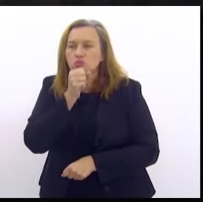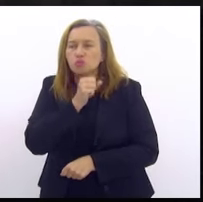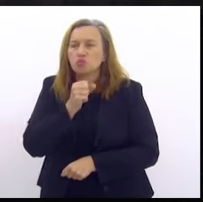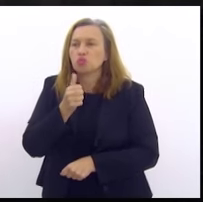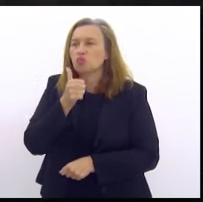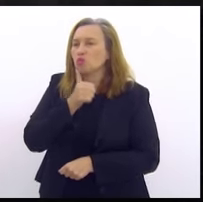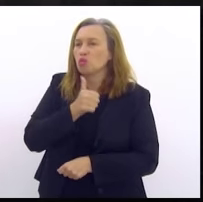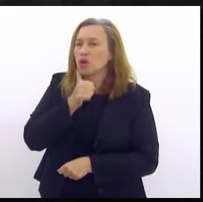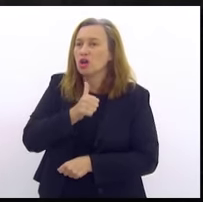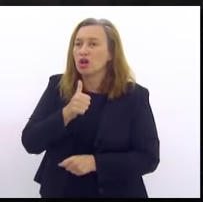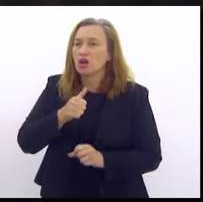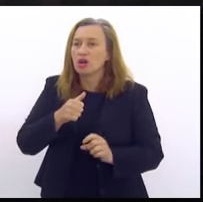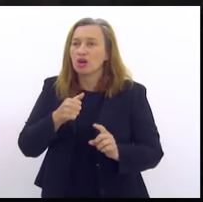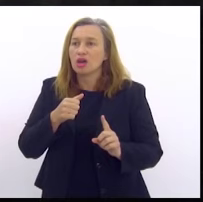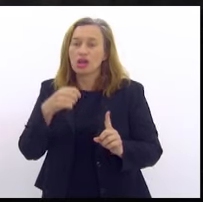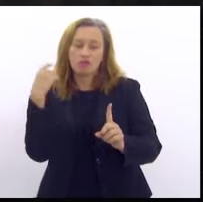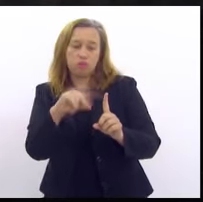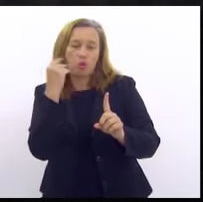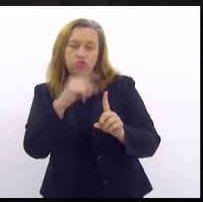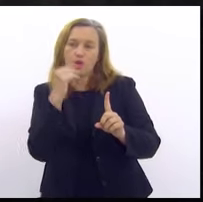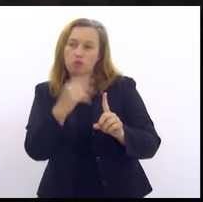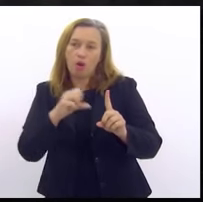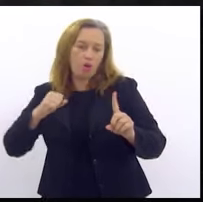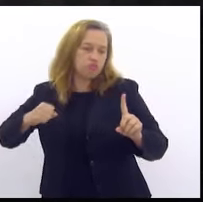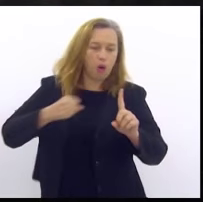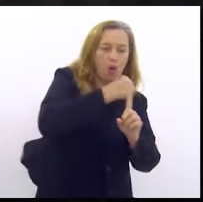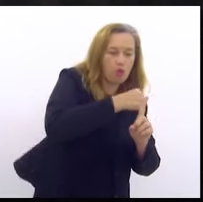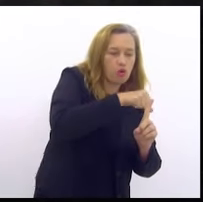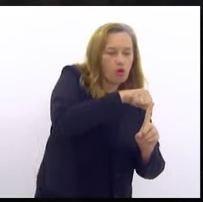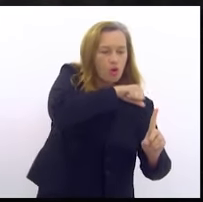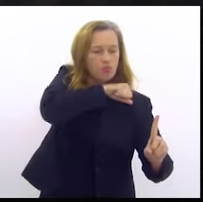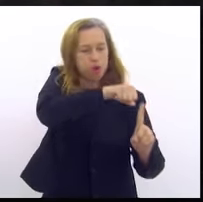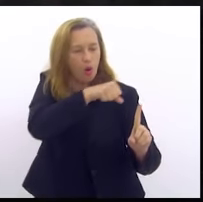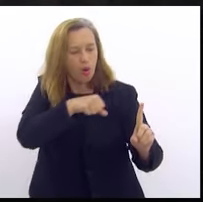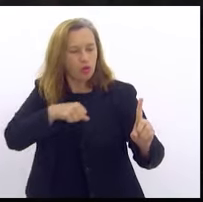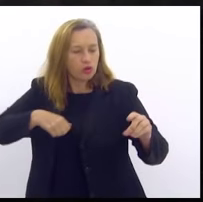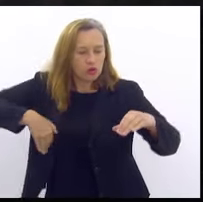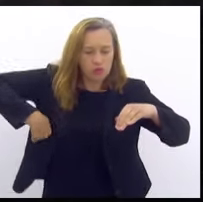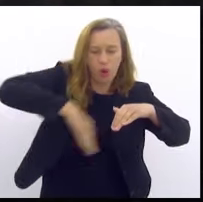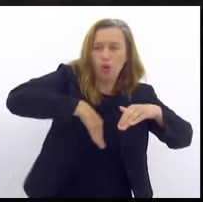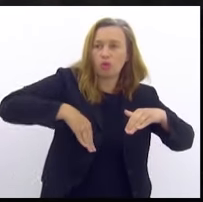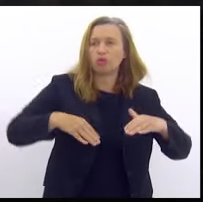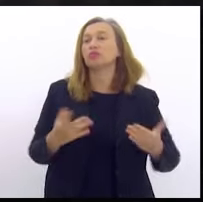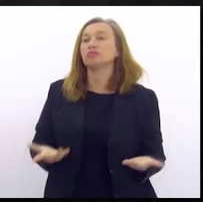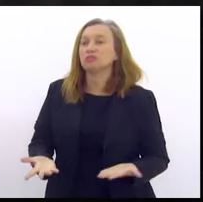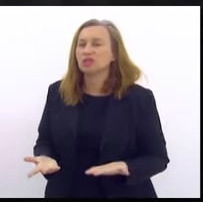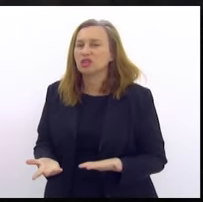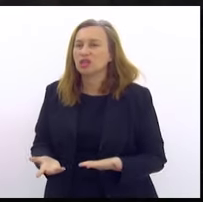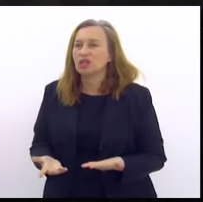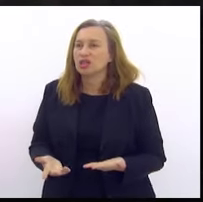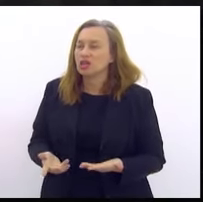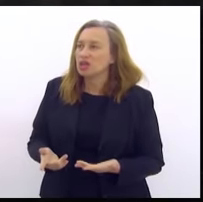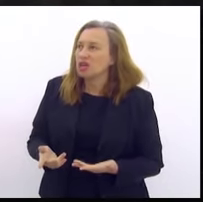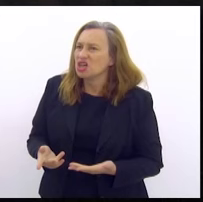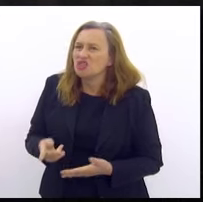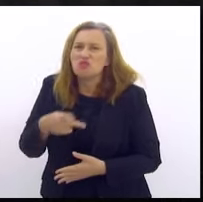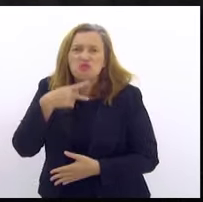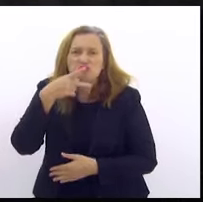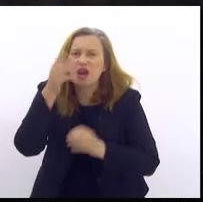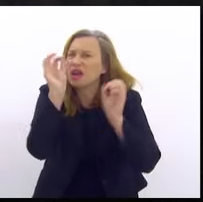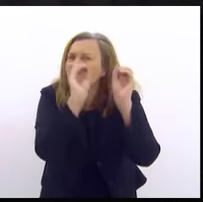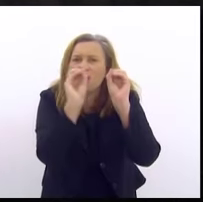tomou um chute e um soco, que foi nocaute na hora. E aí ninguém fala desses marginais,